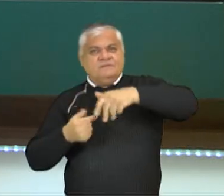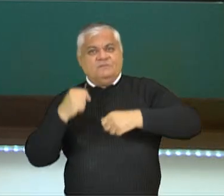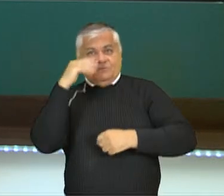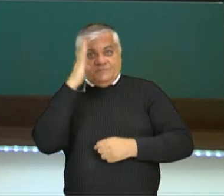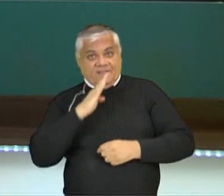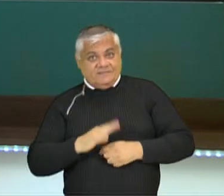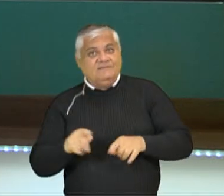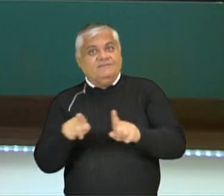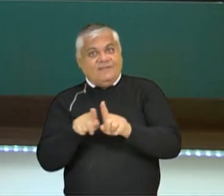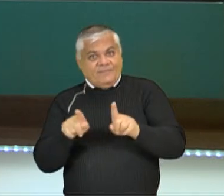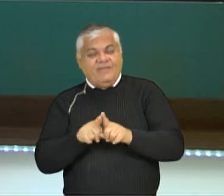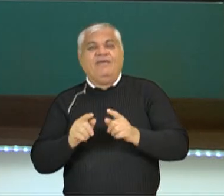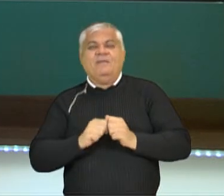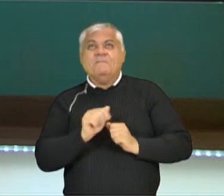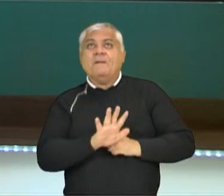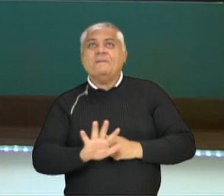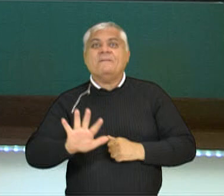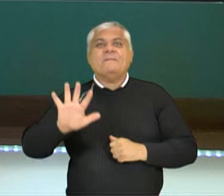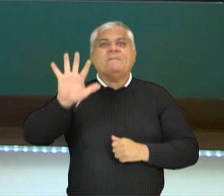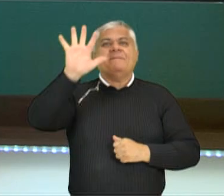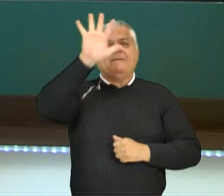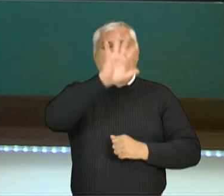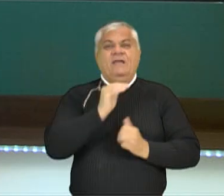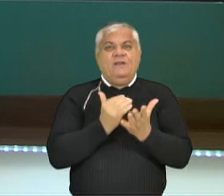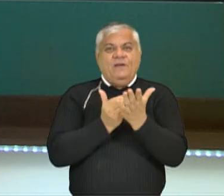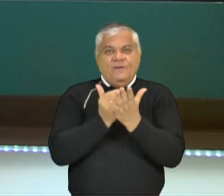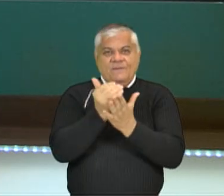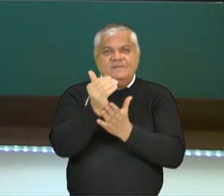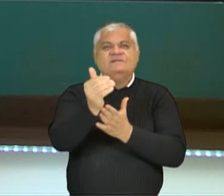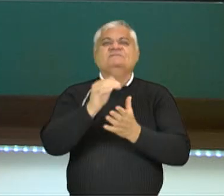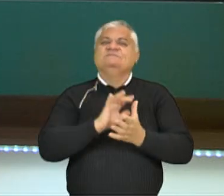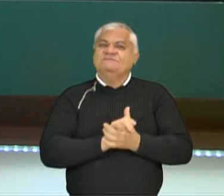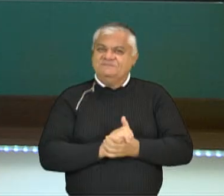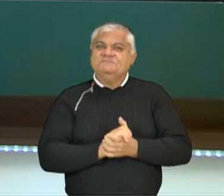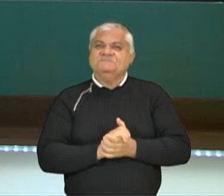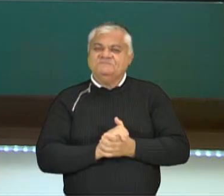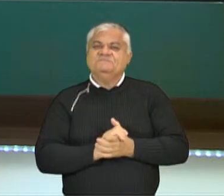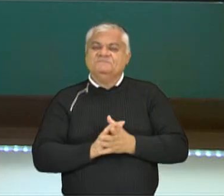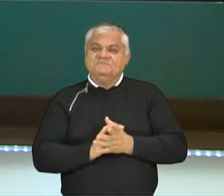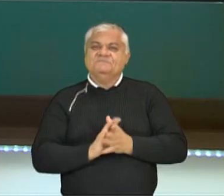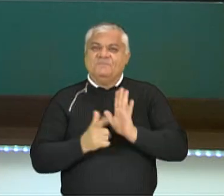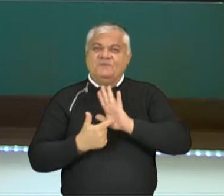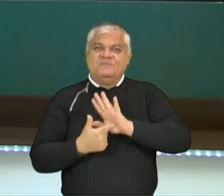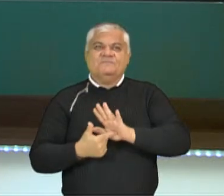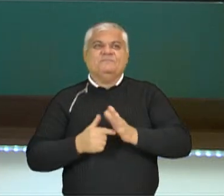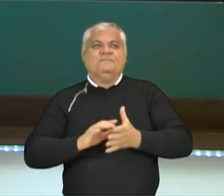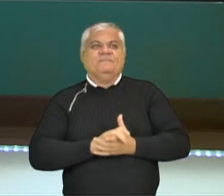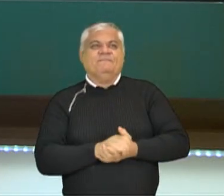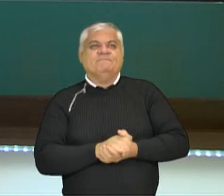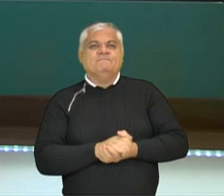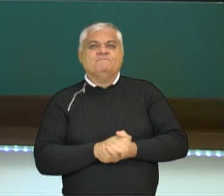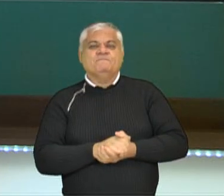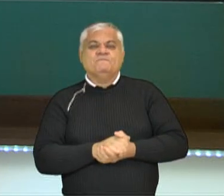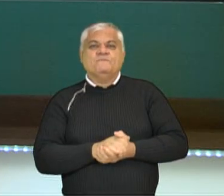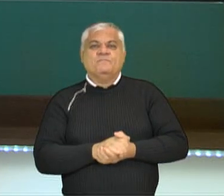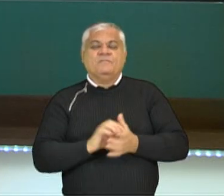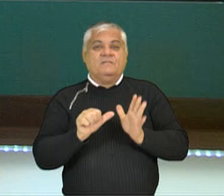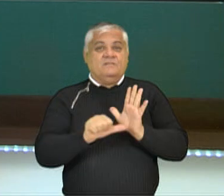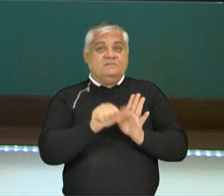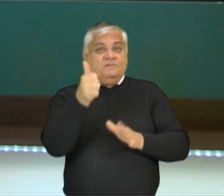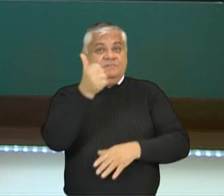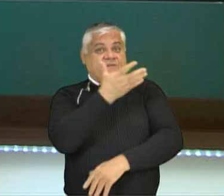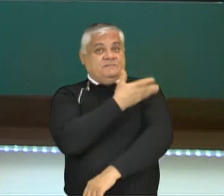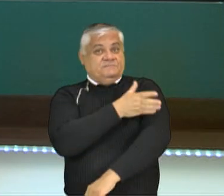ele é uma pessoa em que iniciou esse processo, né, dessa espetacularização do voleibol. E a gente chega no nosso